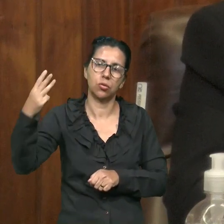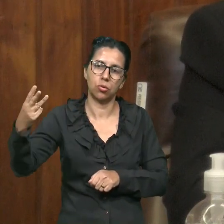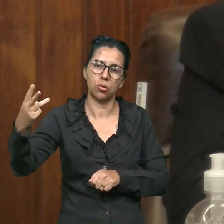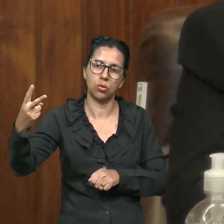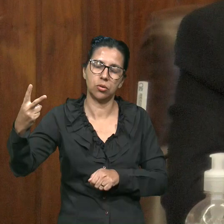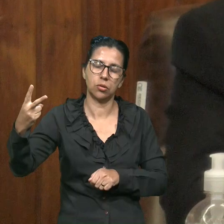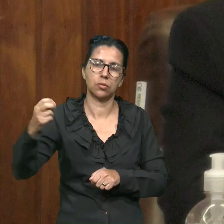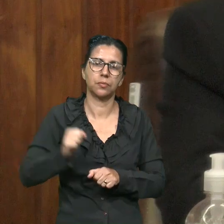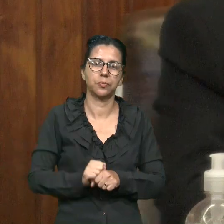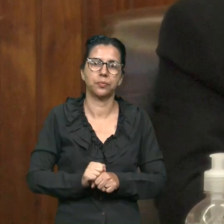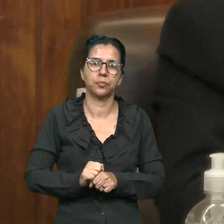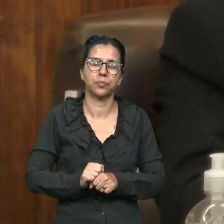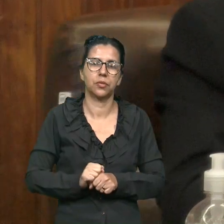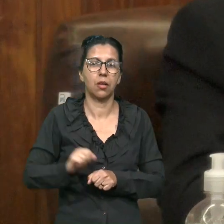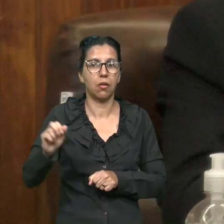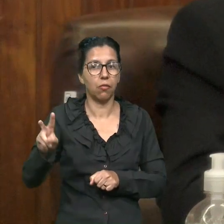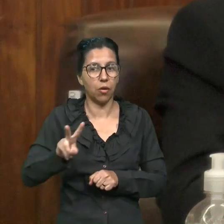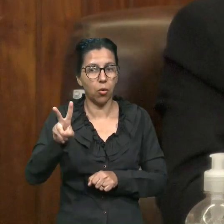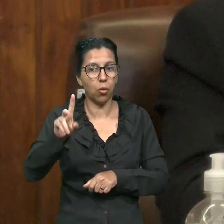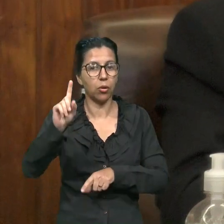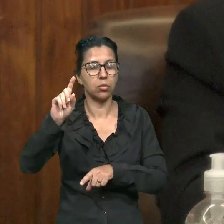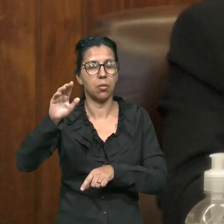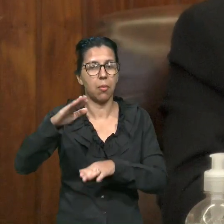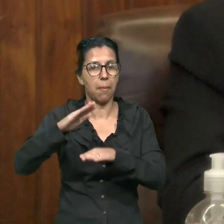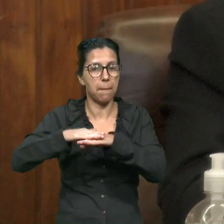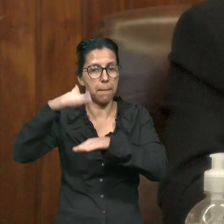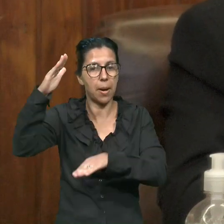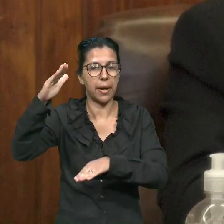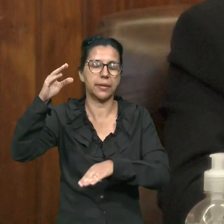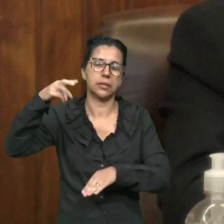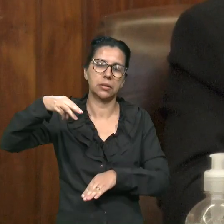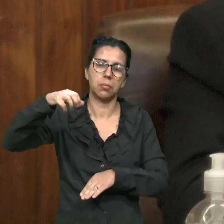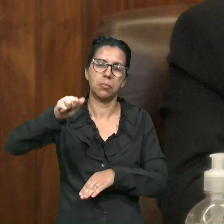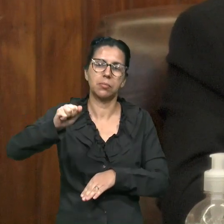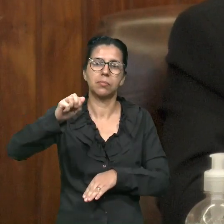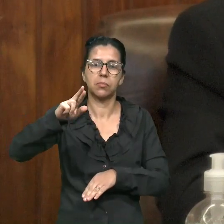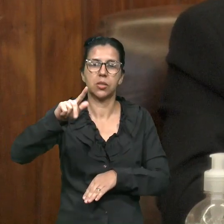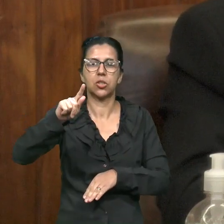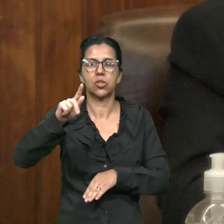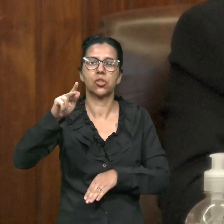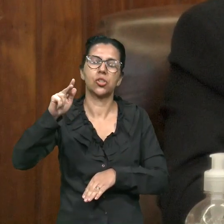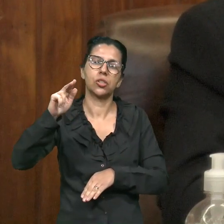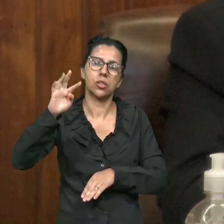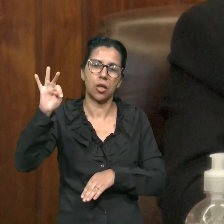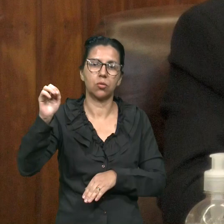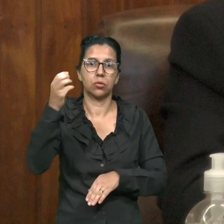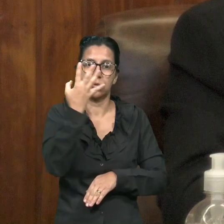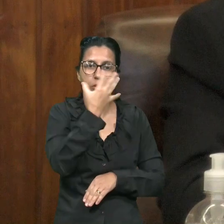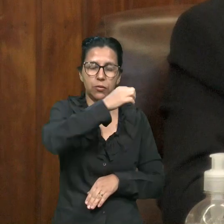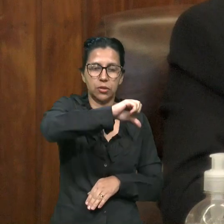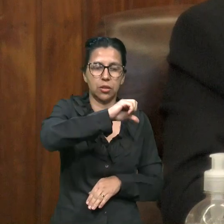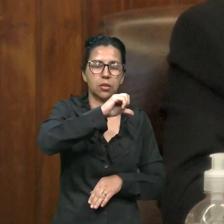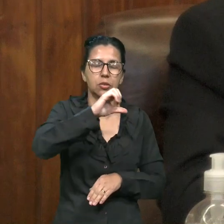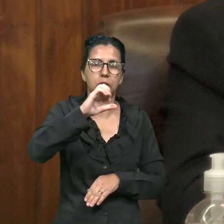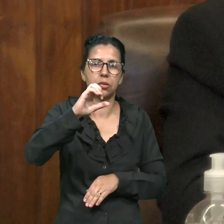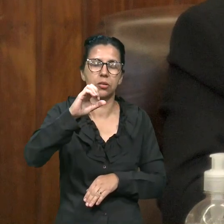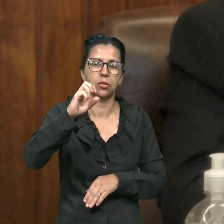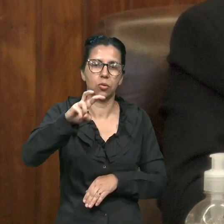R$ 1.090.852,73. Valores após os aditivos. Primeiro, Magistral Construtora Incorporadora Limitada,